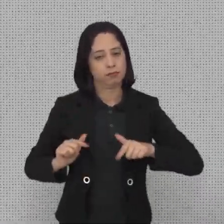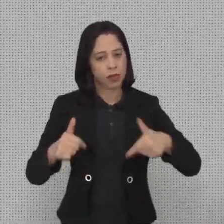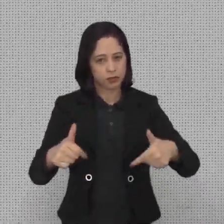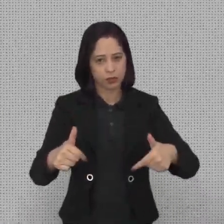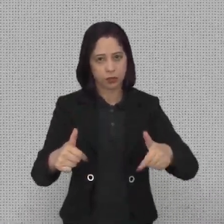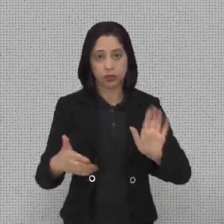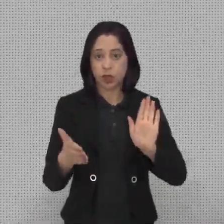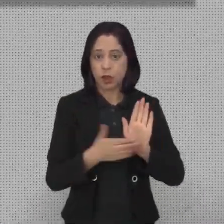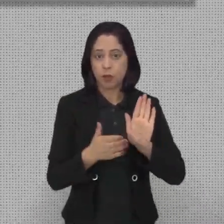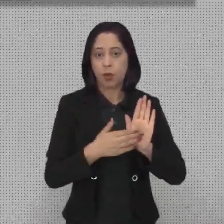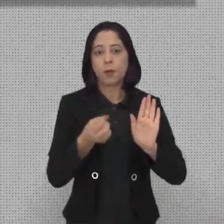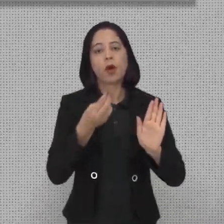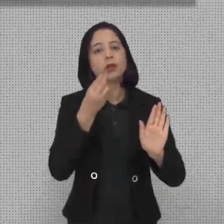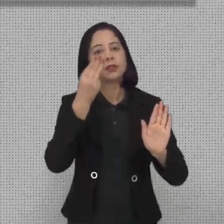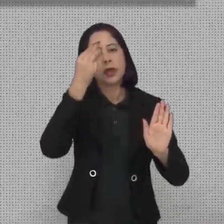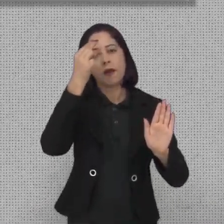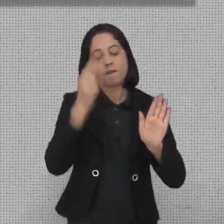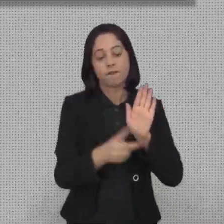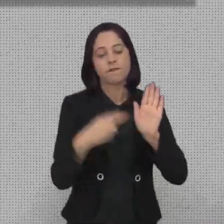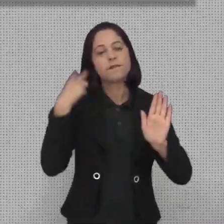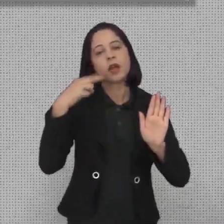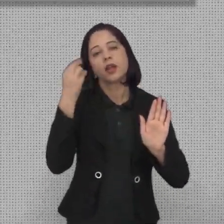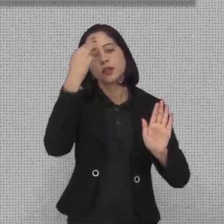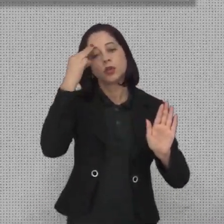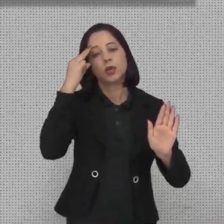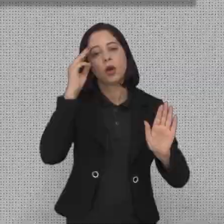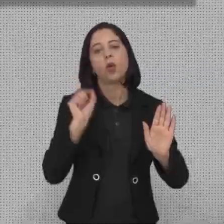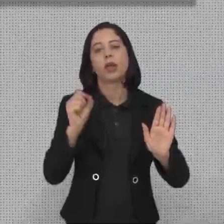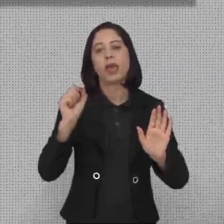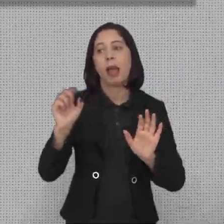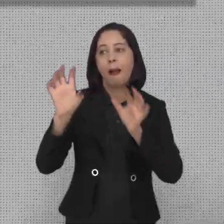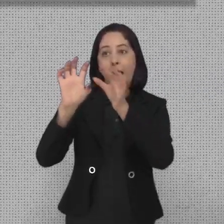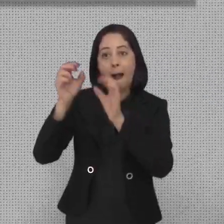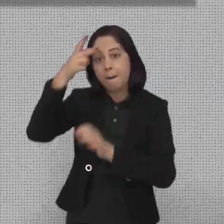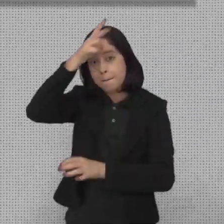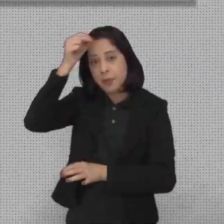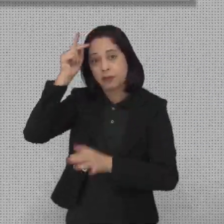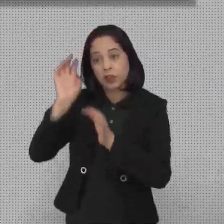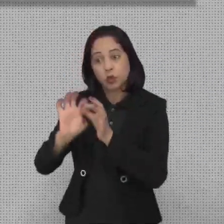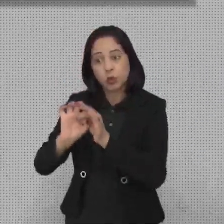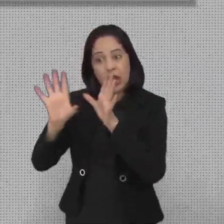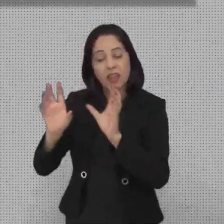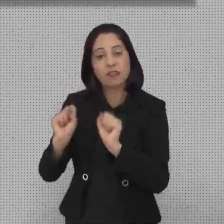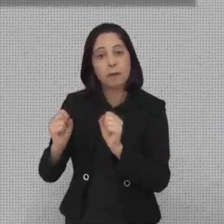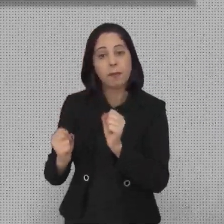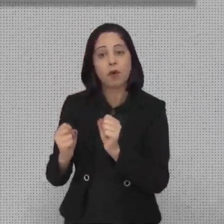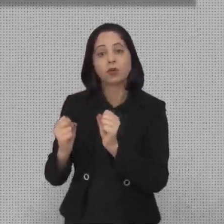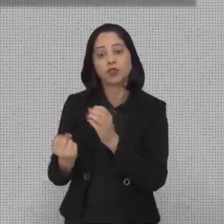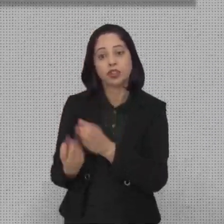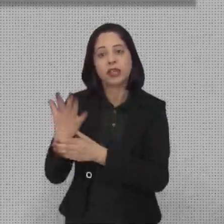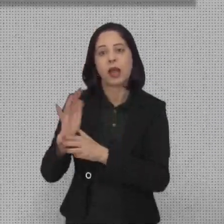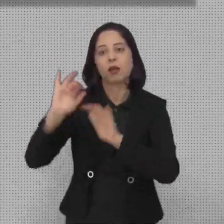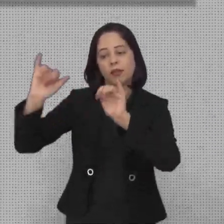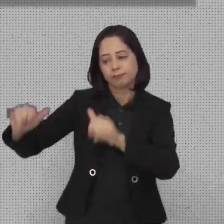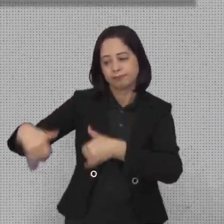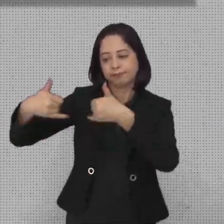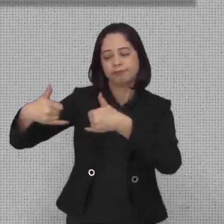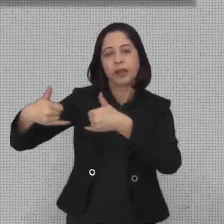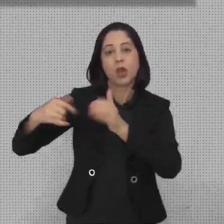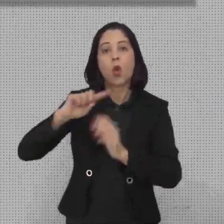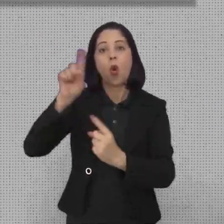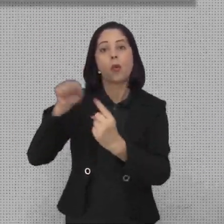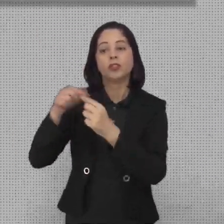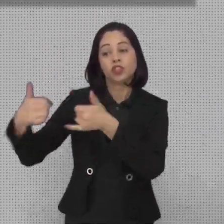de autoria do vereador Marcelo Garcia, autoriza a Prefeitura a criar uma linha telefônica destinada a receber denúncias